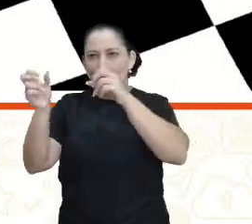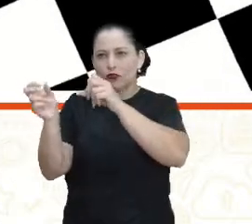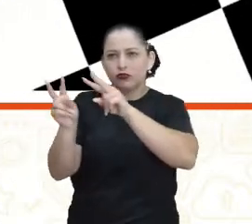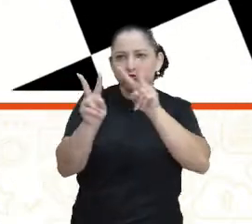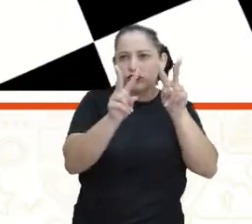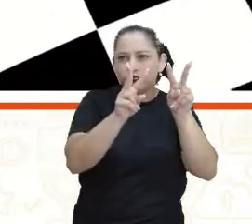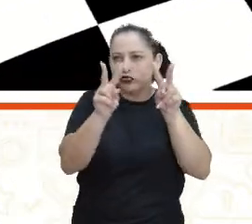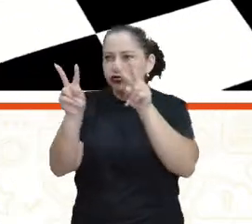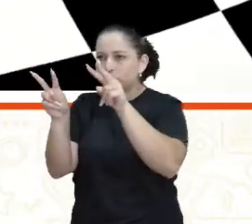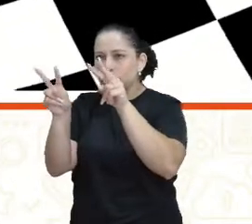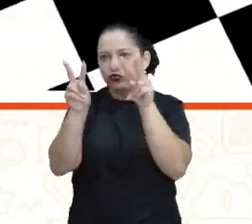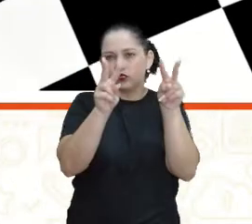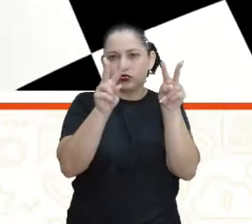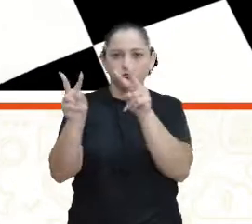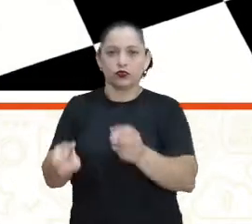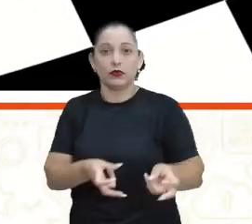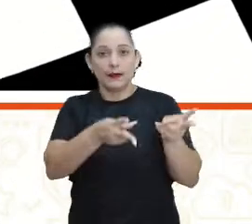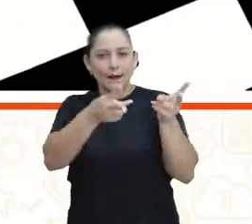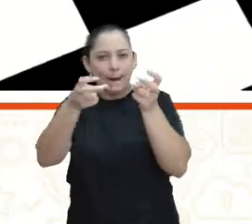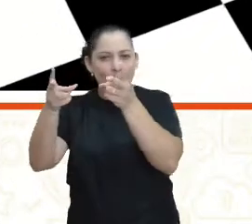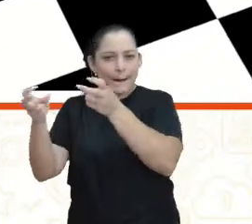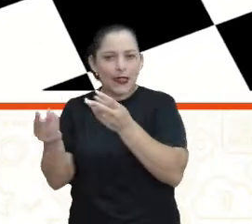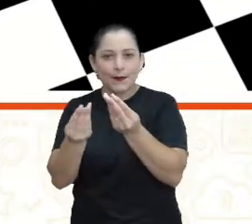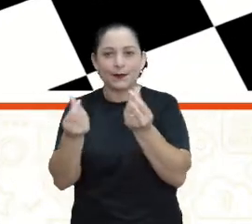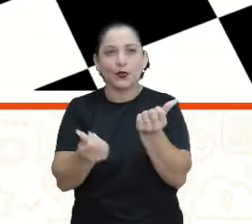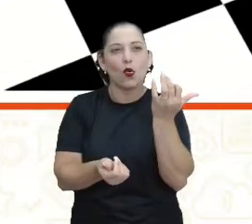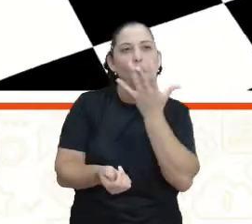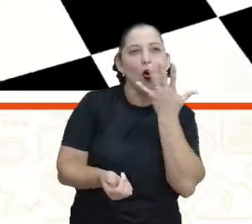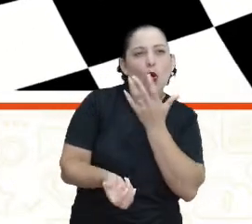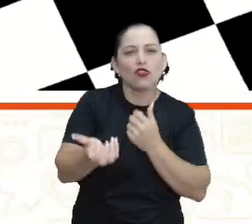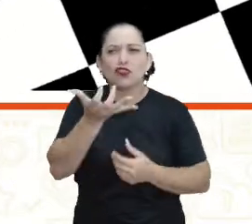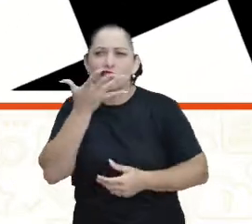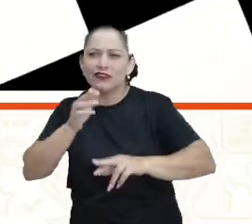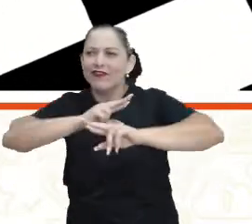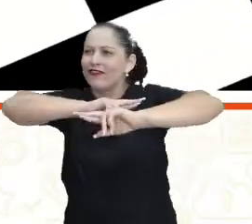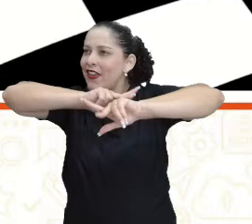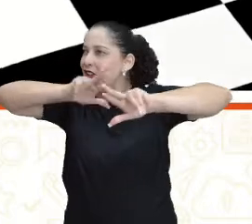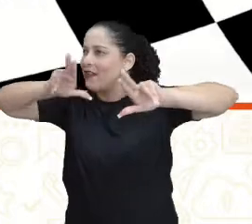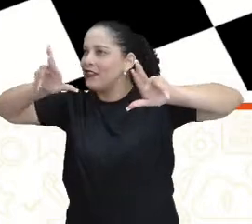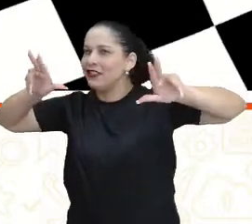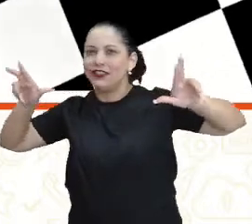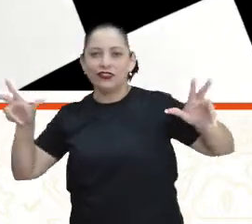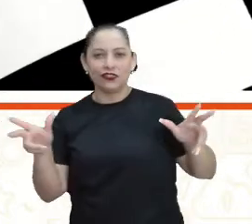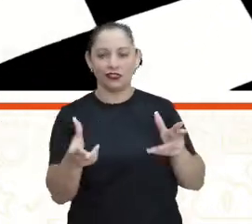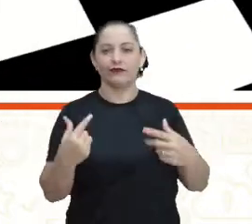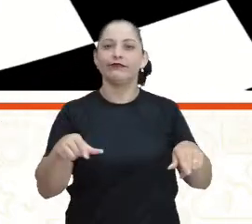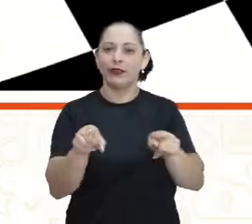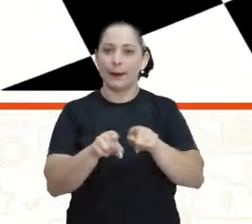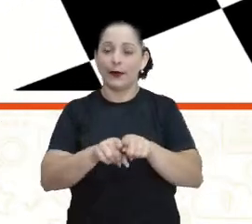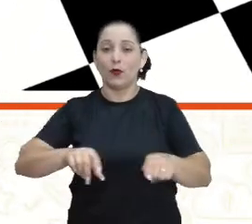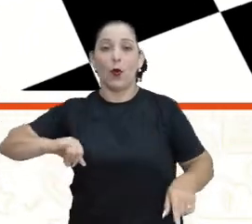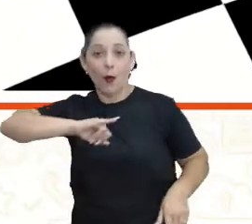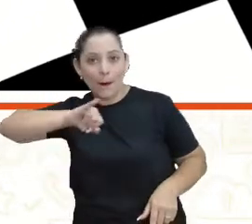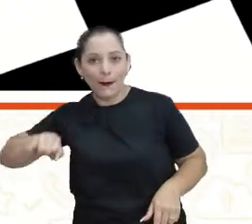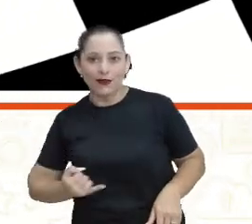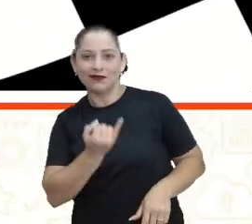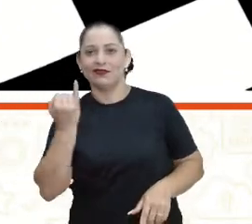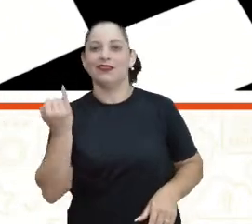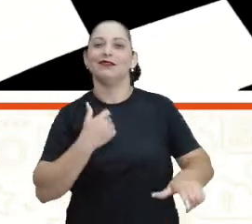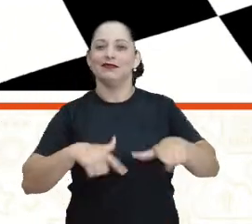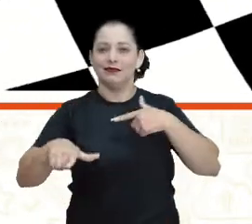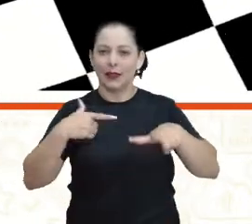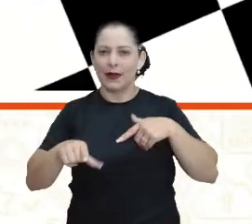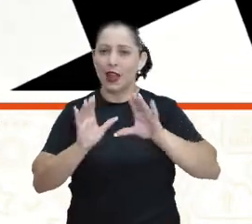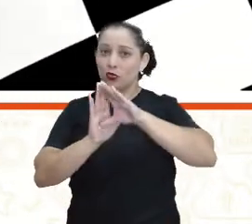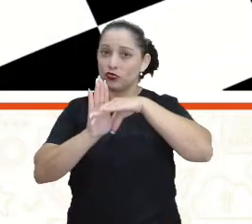possa fazer com que ele identifique cores diferentes, que também é uma oportunidade para a gente trabalhar com os